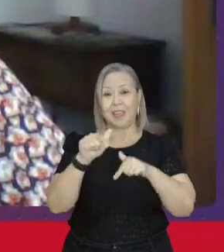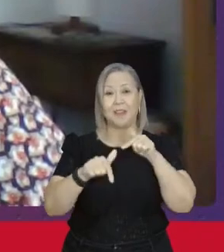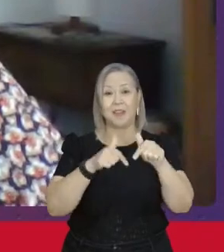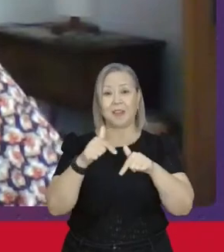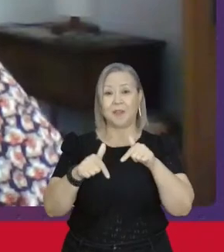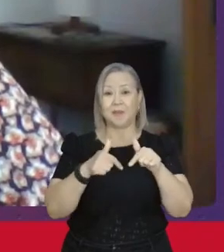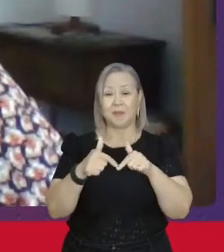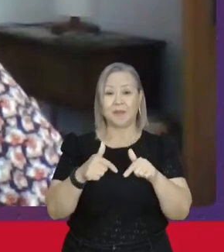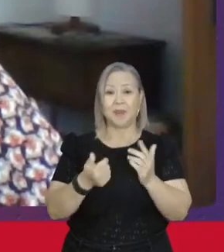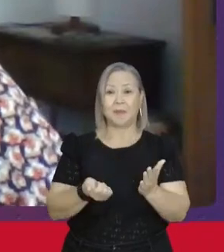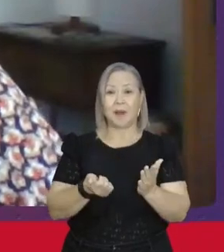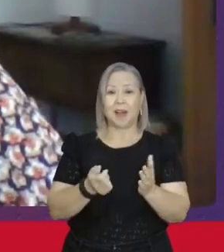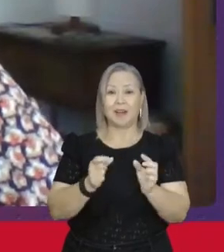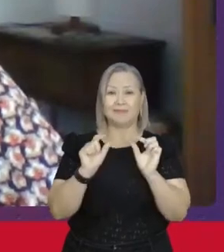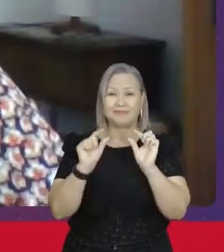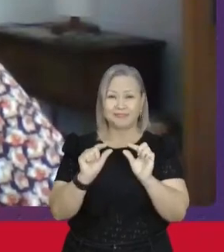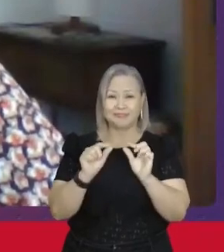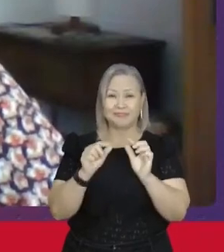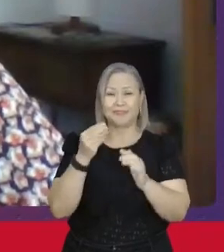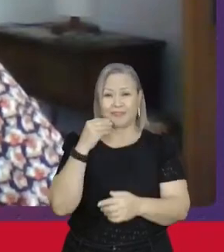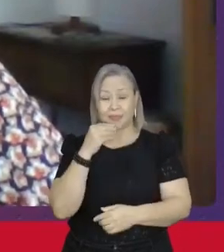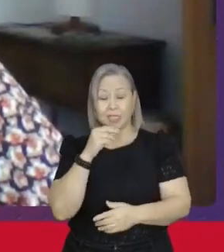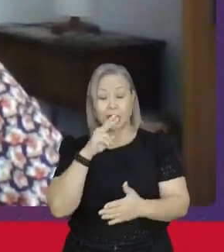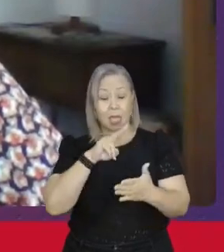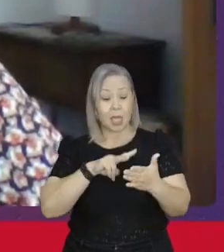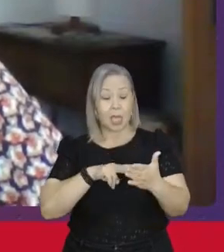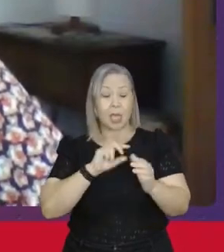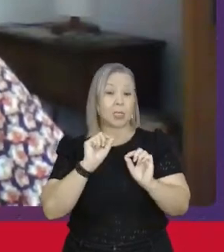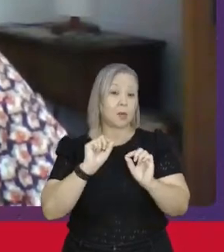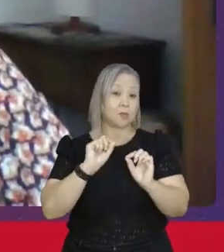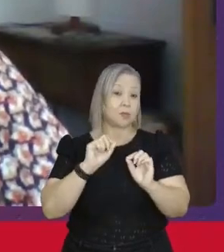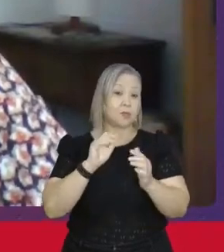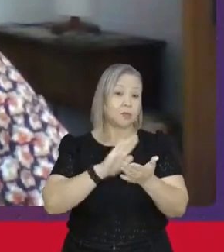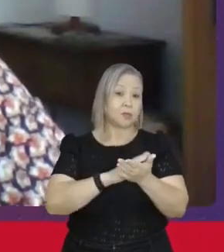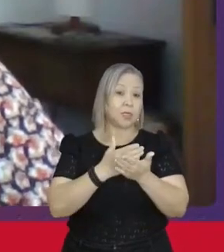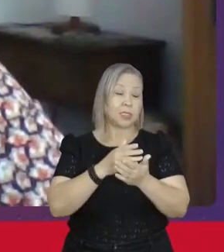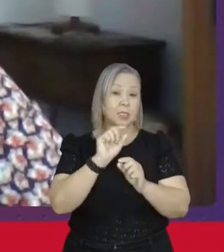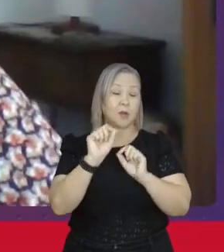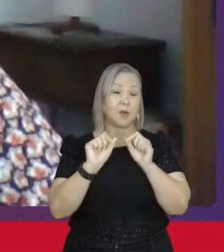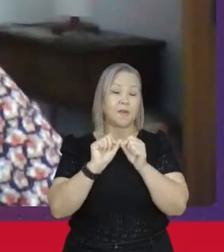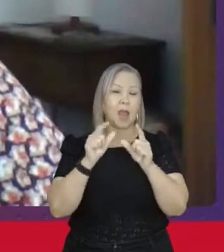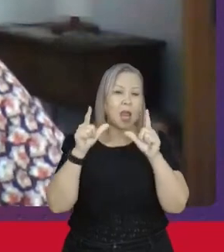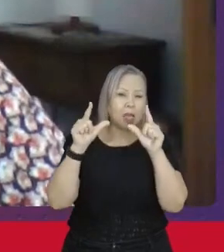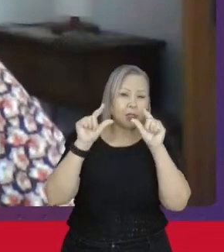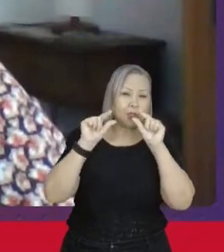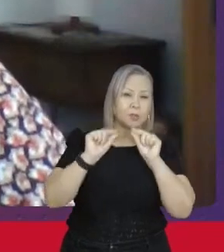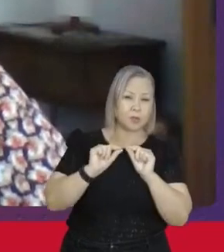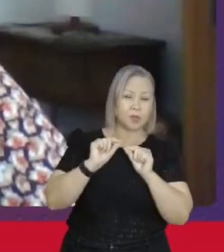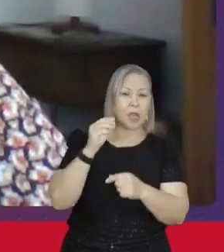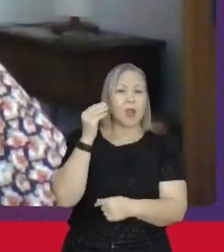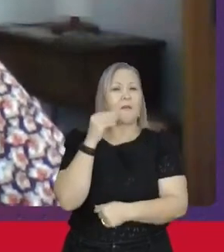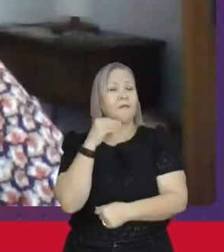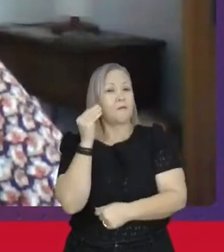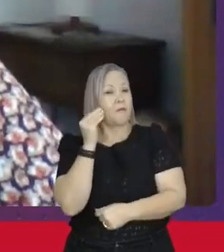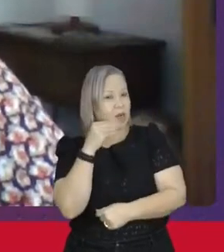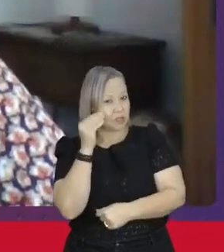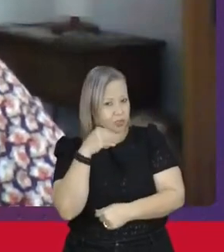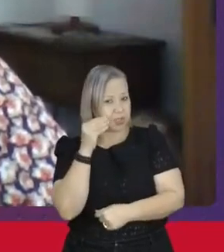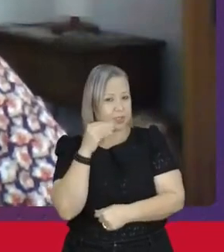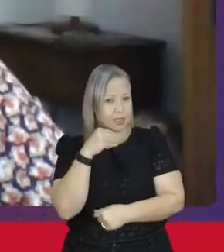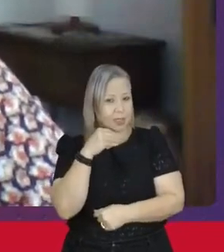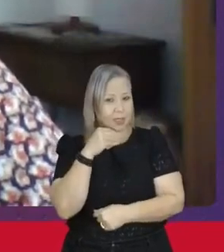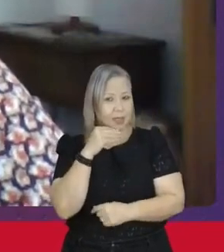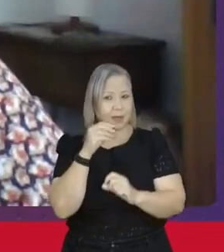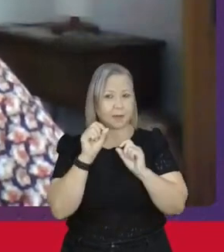própria. A leitura que se faz é de que, ao reduzir, ao fragilizar,